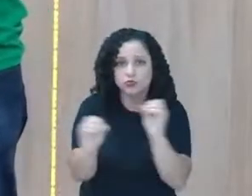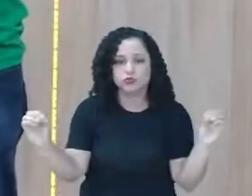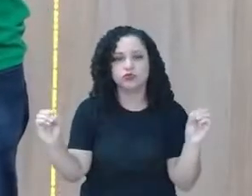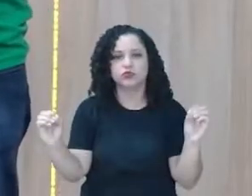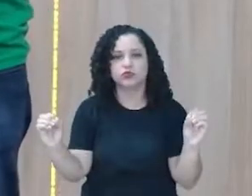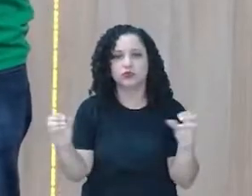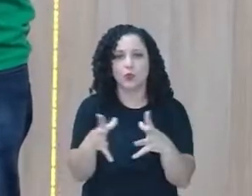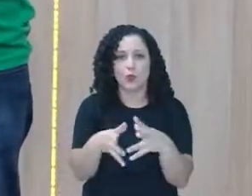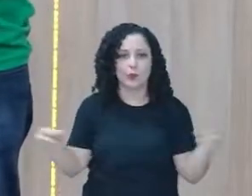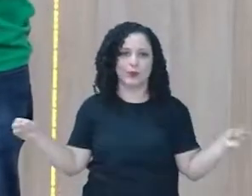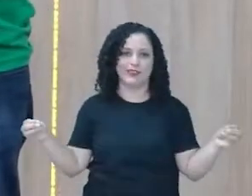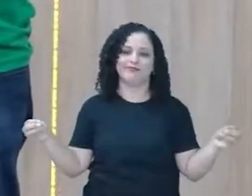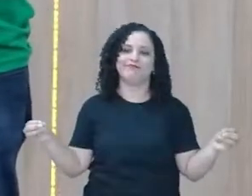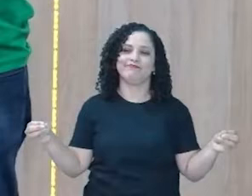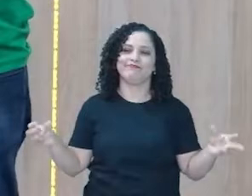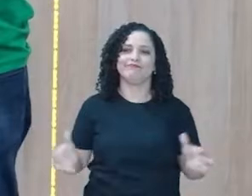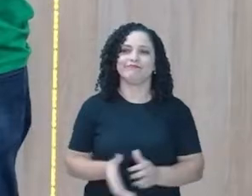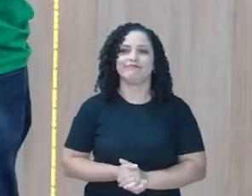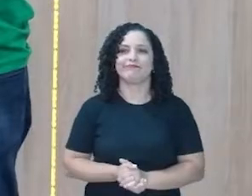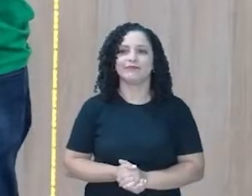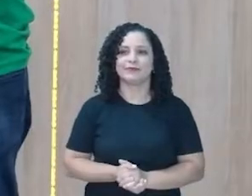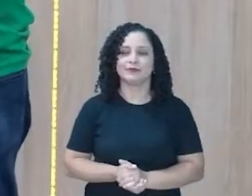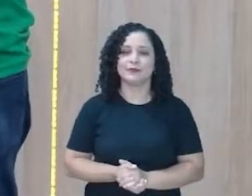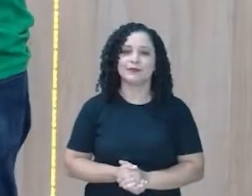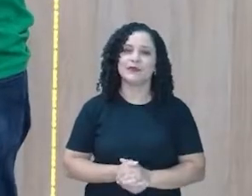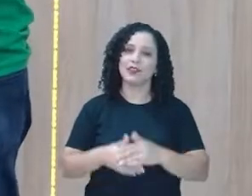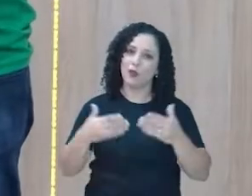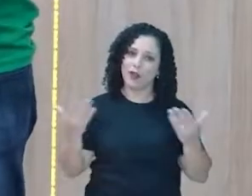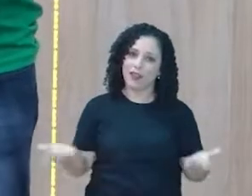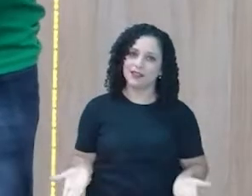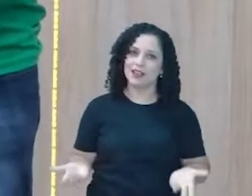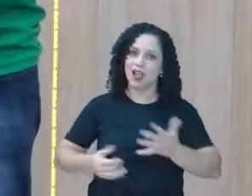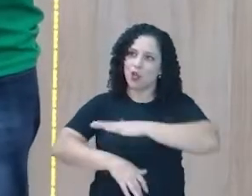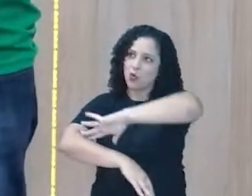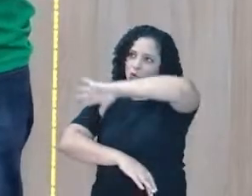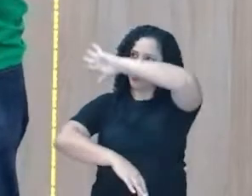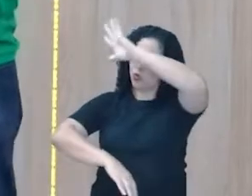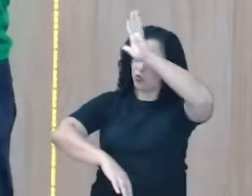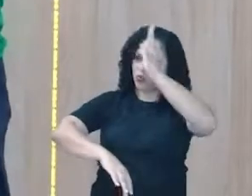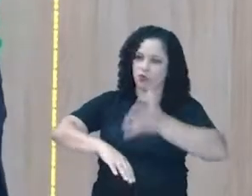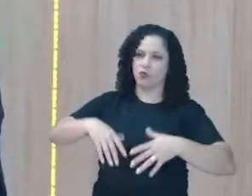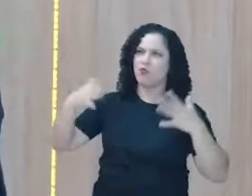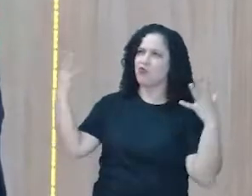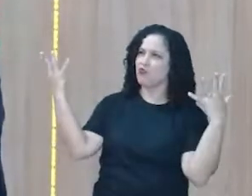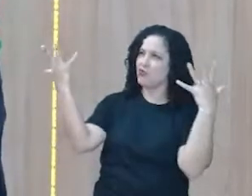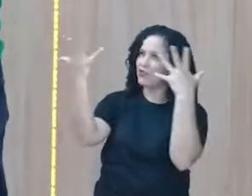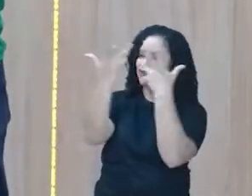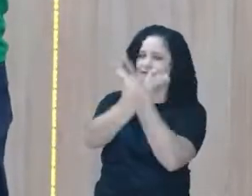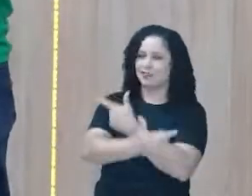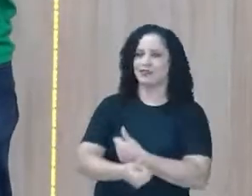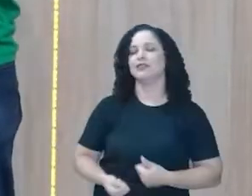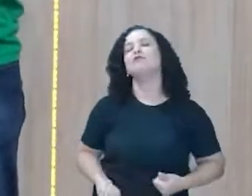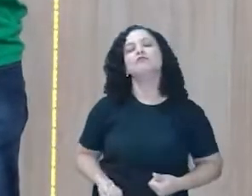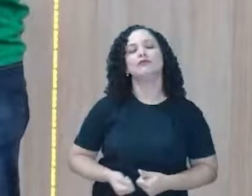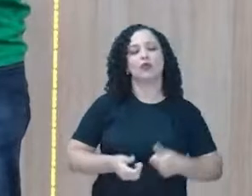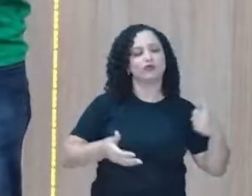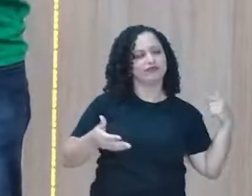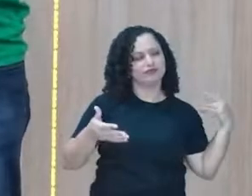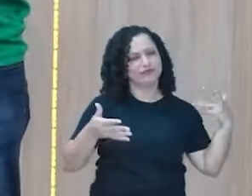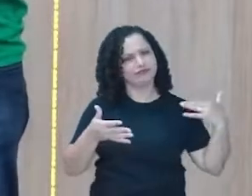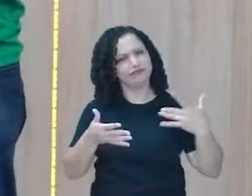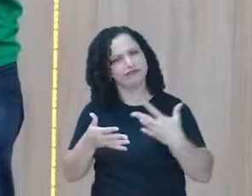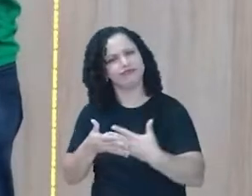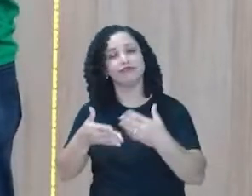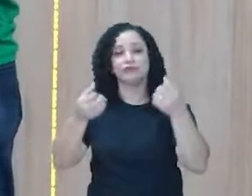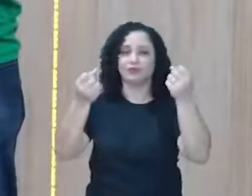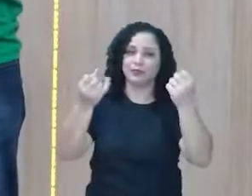existir, tá bem? Então, essa paisagem ela é modelada, ela é criada. Então, como eu já venho falando para você, a gente está só